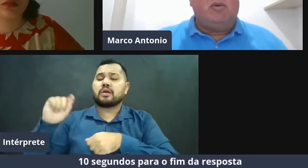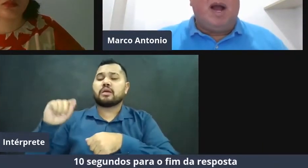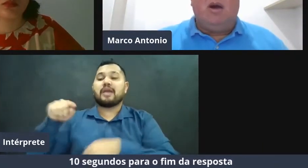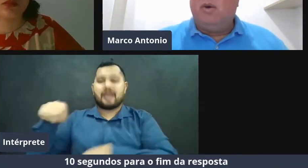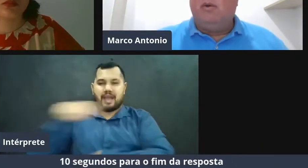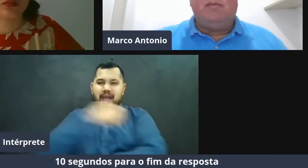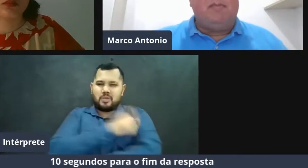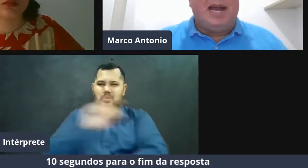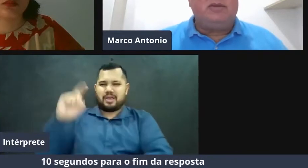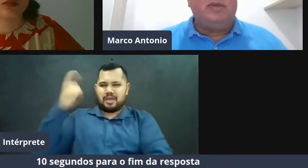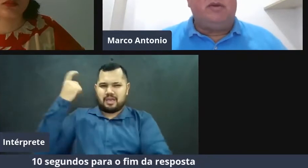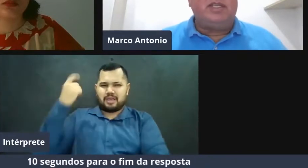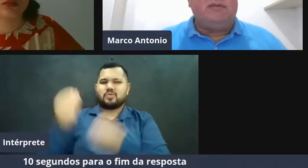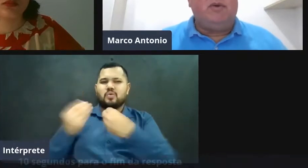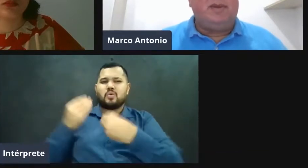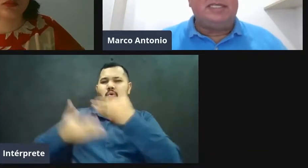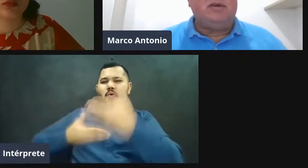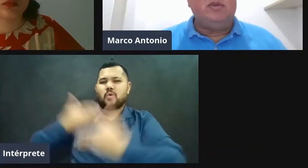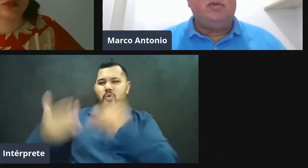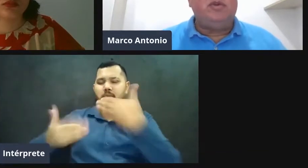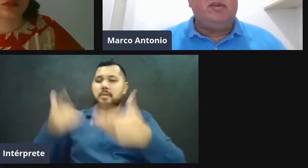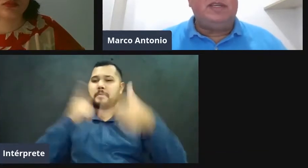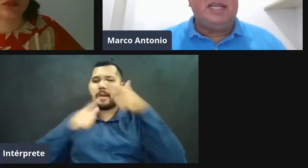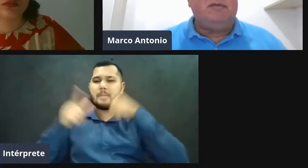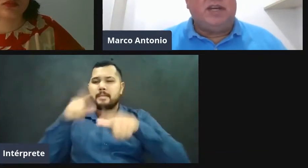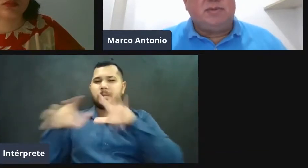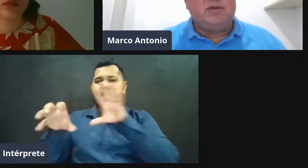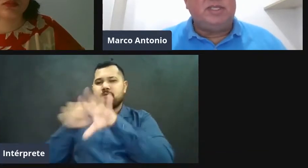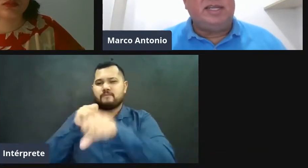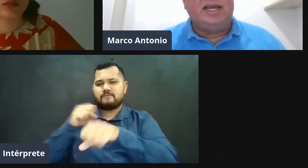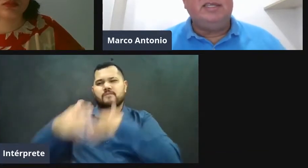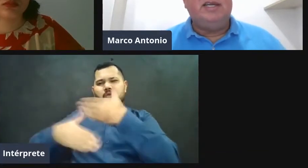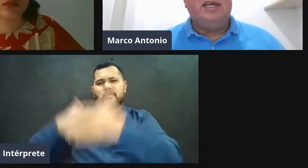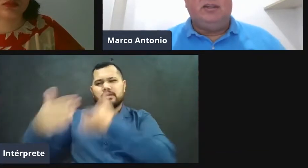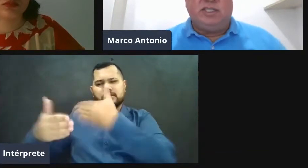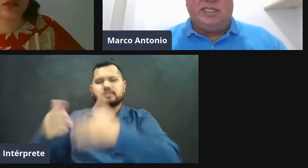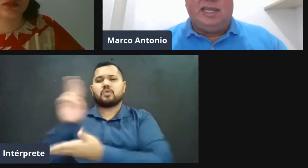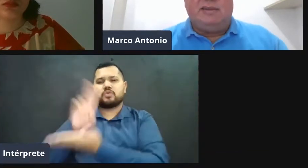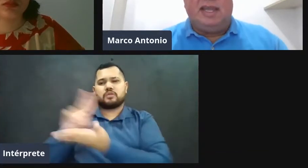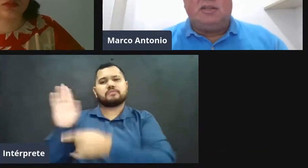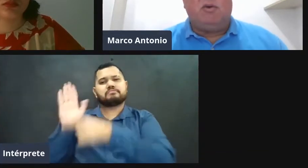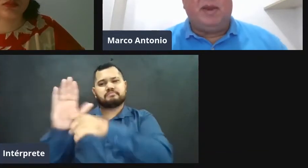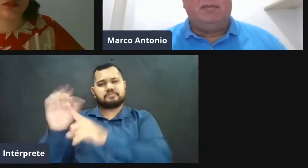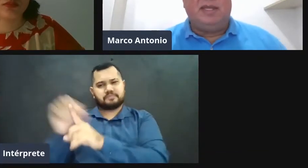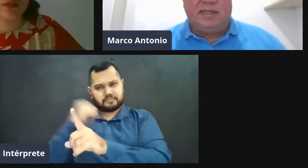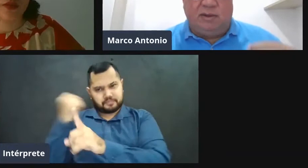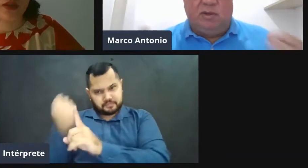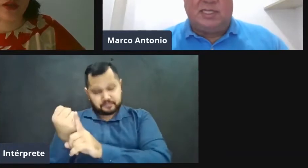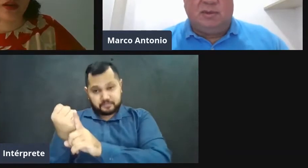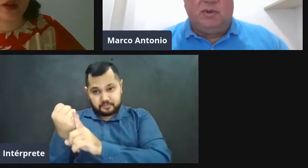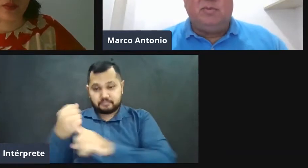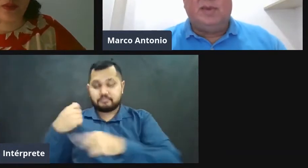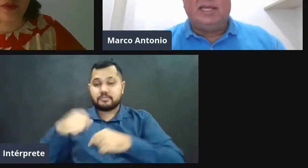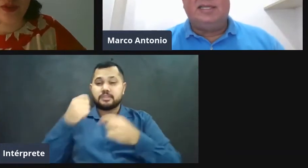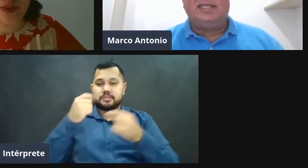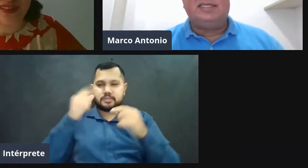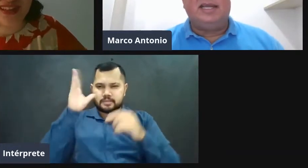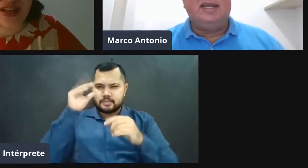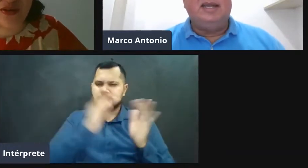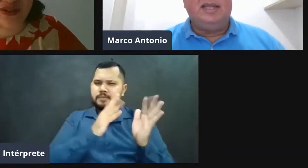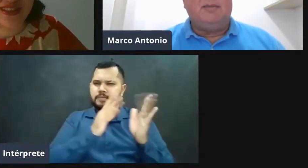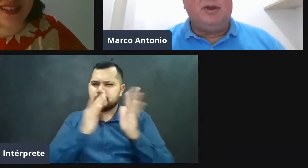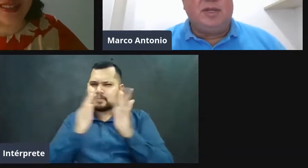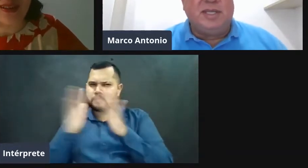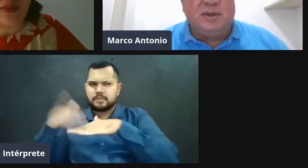Qual o impacto da nossa formação, de tudo que a universidade faz para a sociedade? Então, a gente tem que ter esse acompanhamento e tem que ter uma ação muito